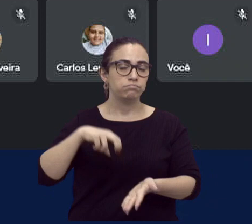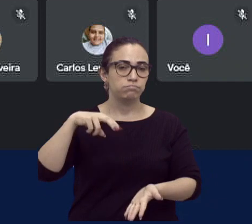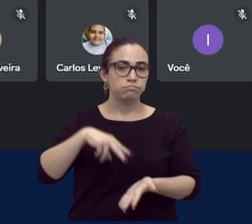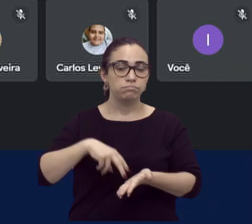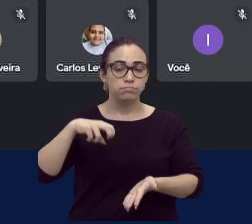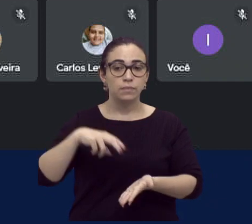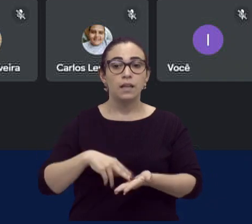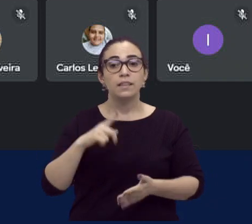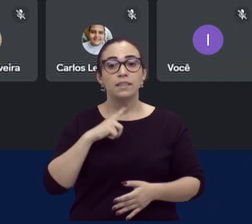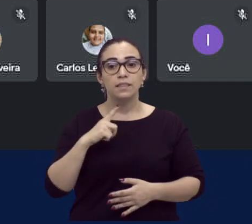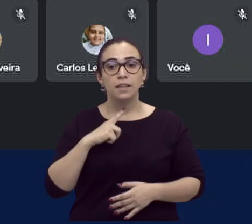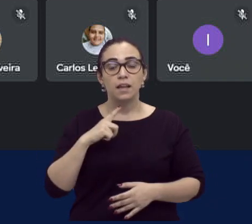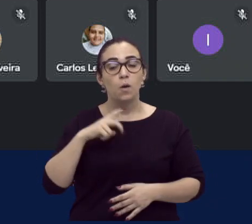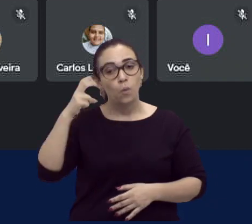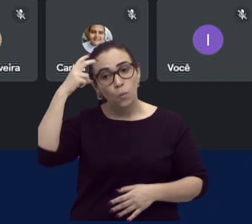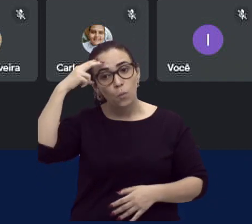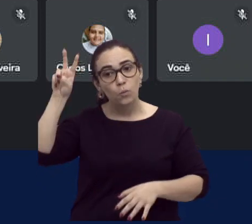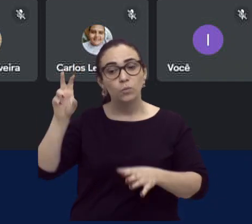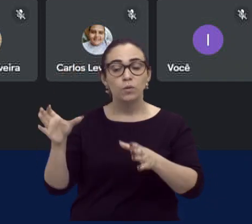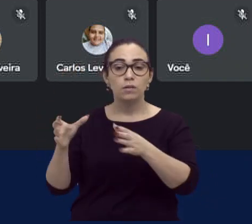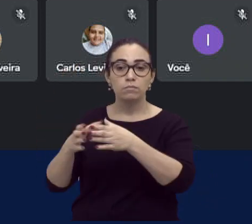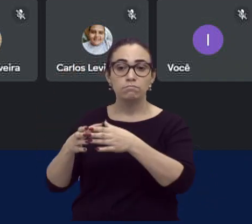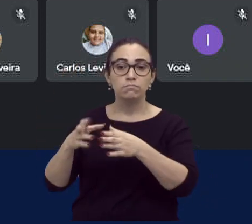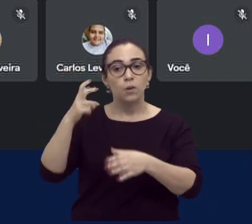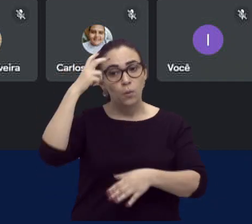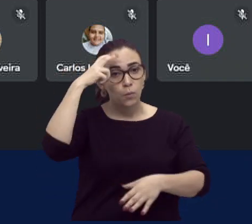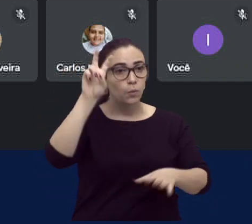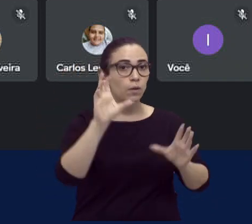são duas formas de você